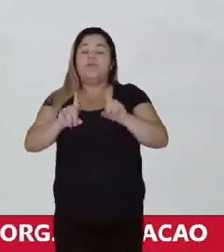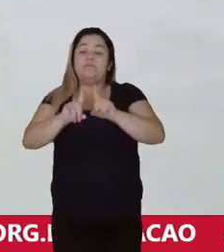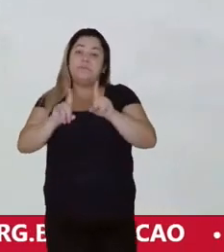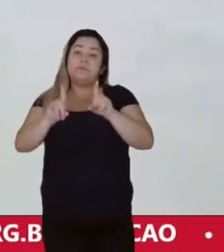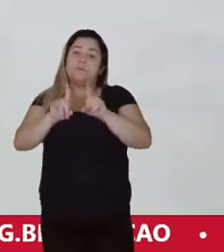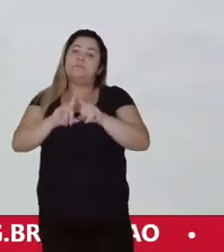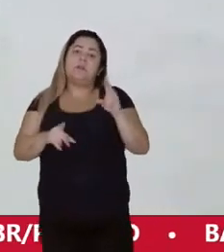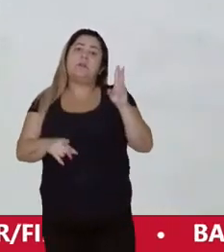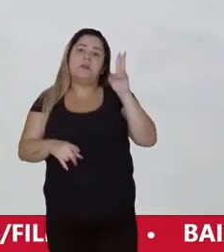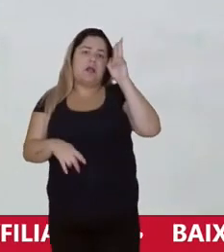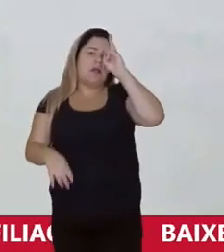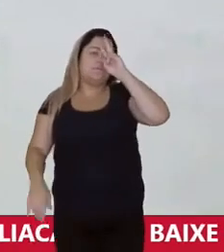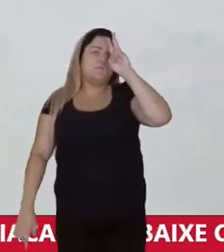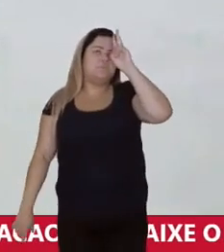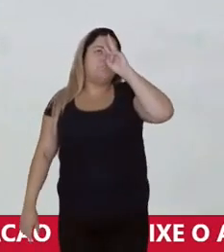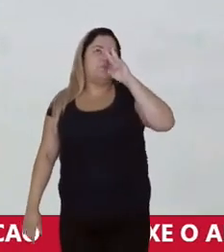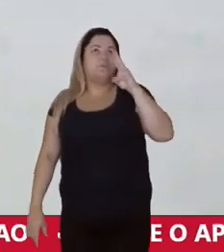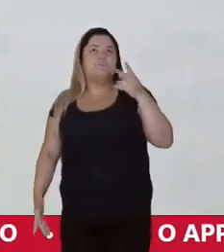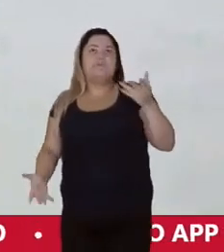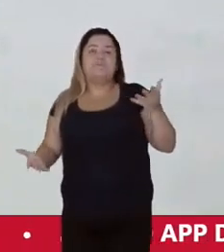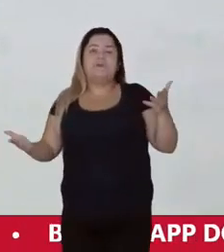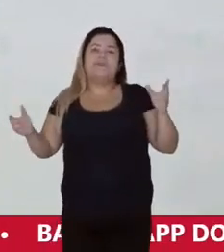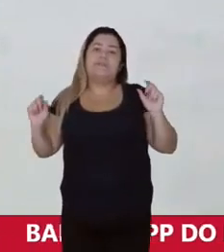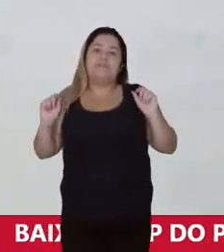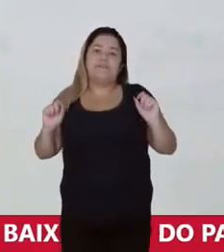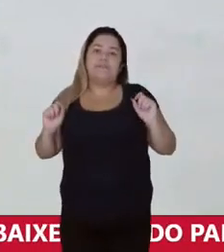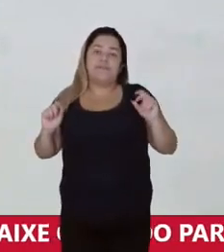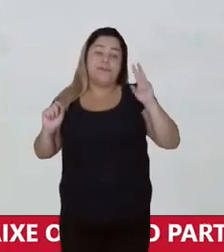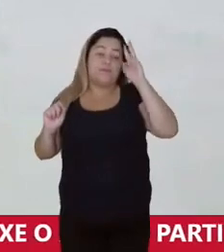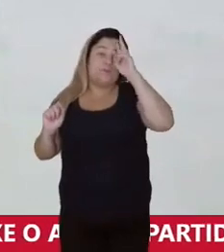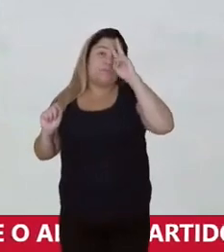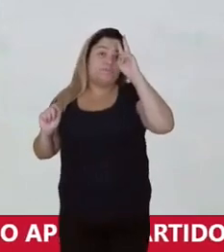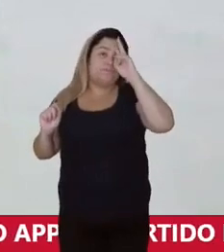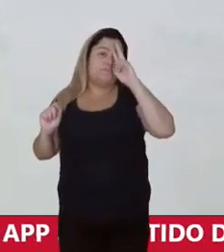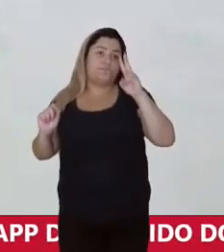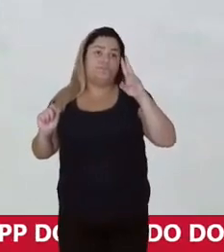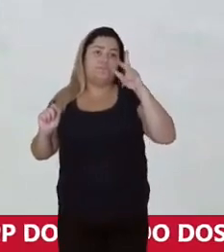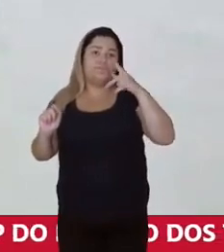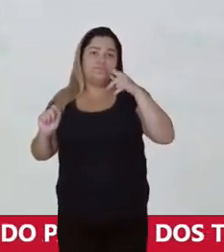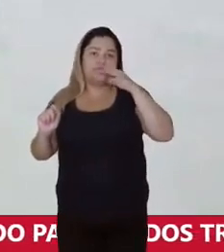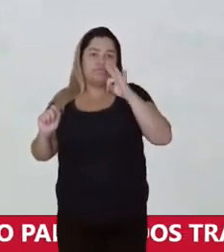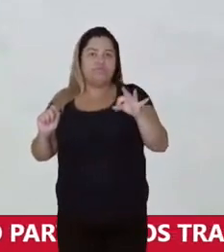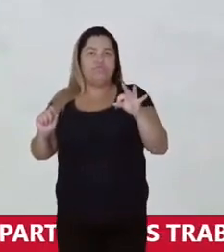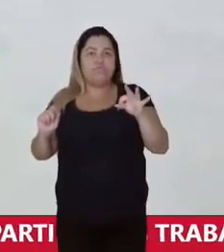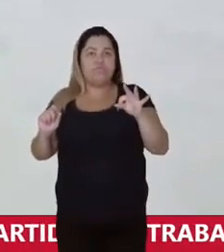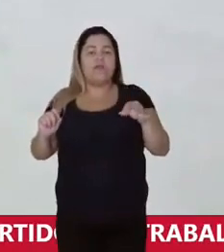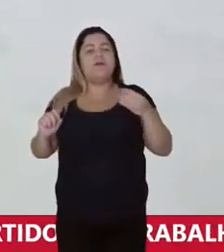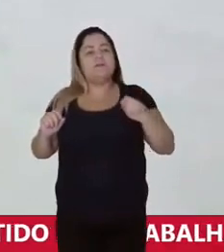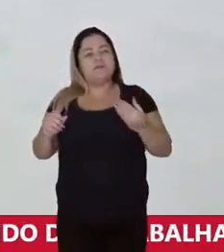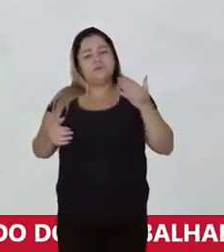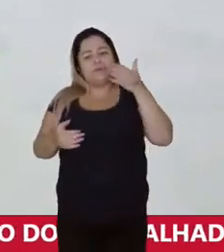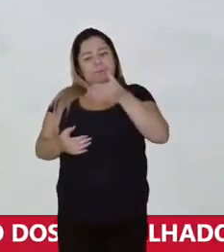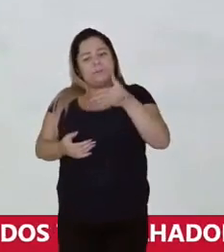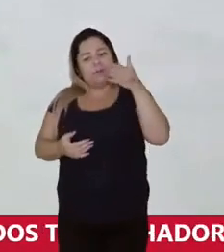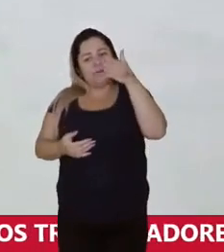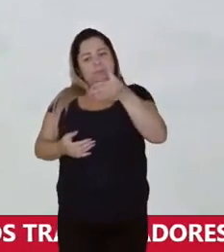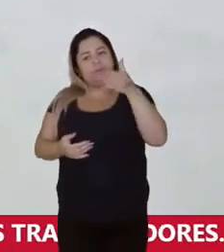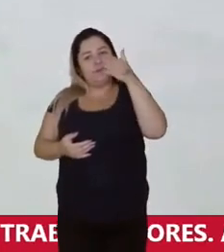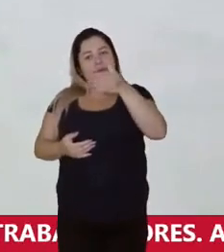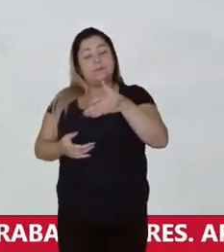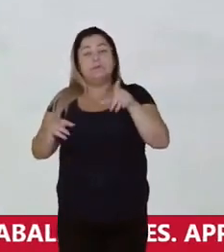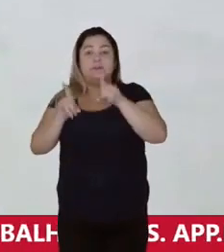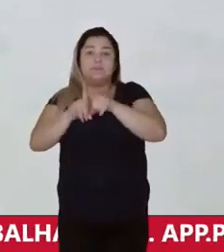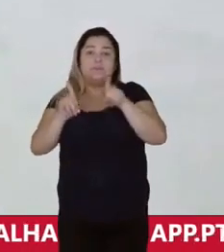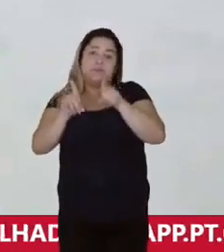muitas memórias. É importante falar que na história toda do PT as mulheres sempre estiveram participando. Embora